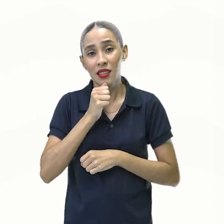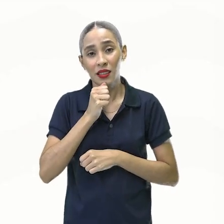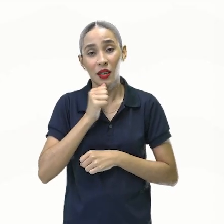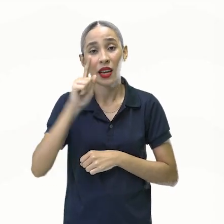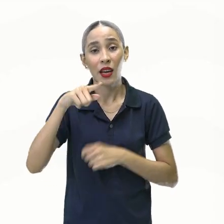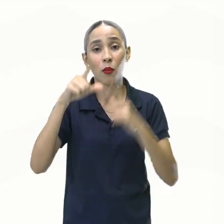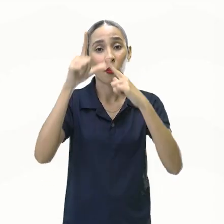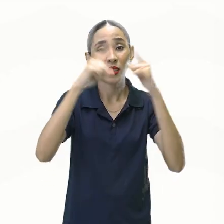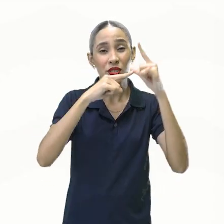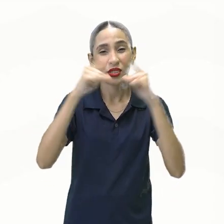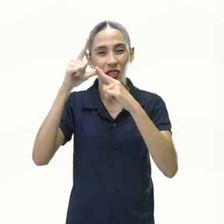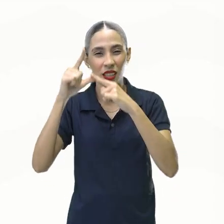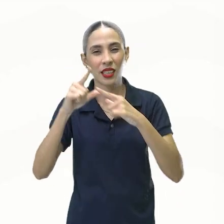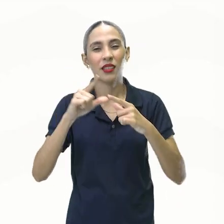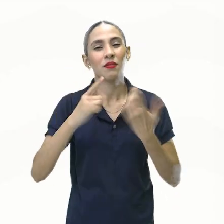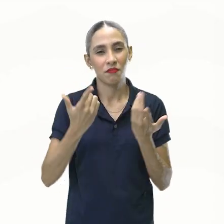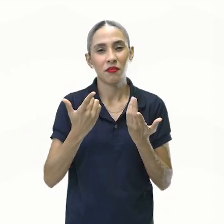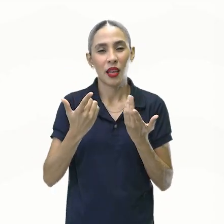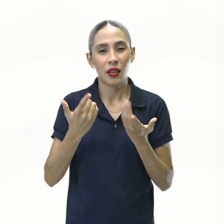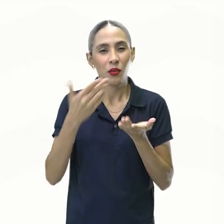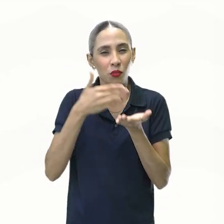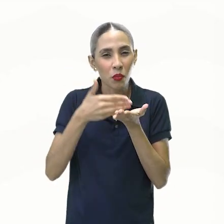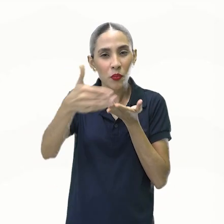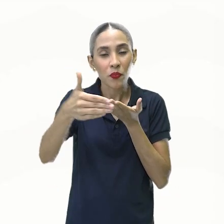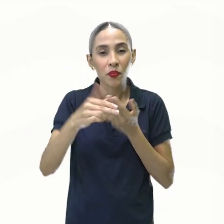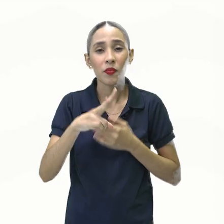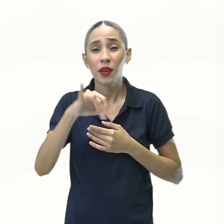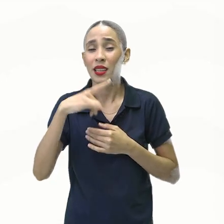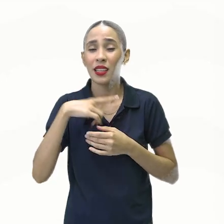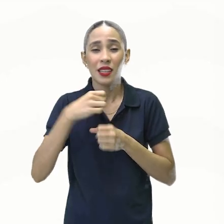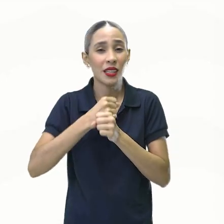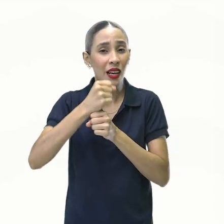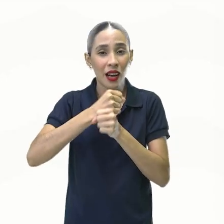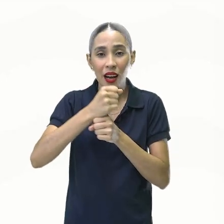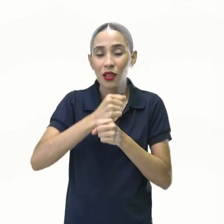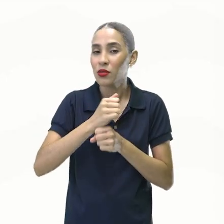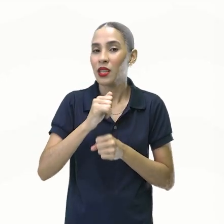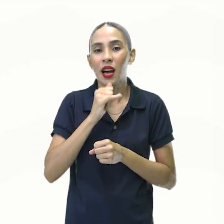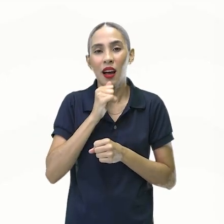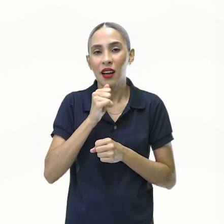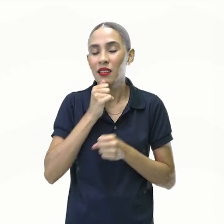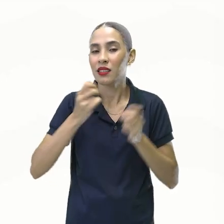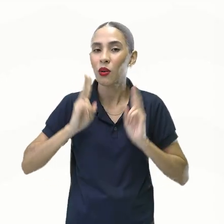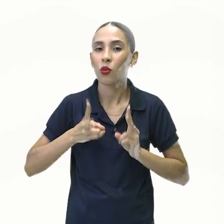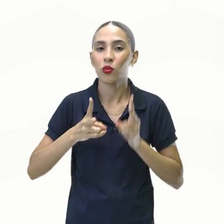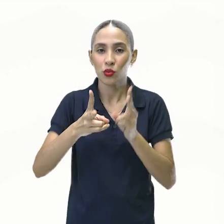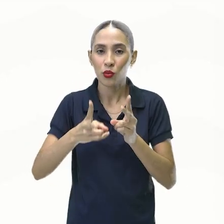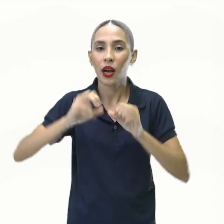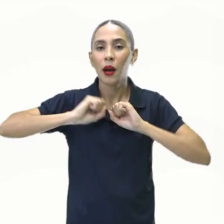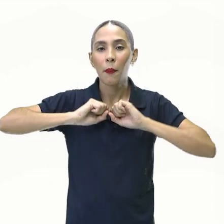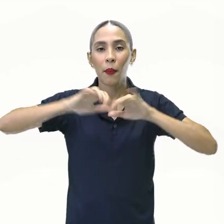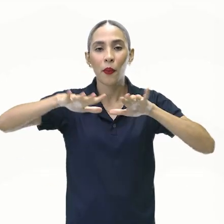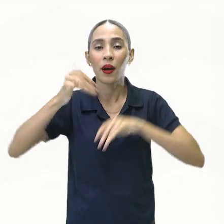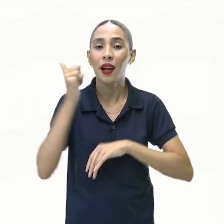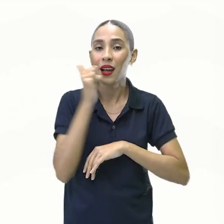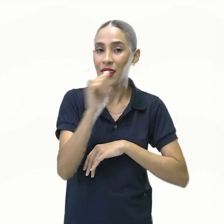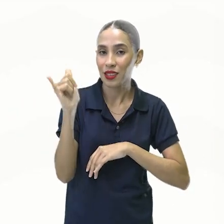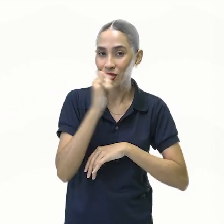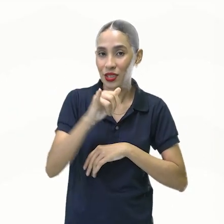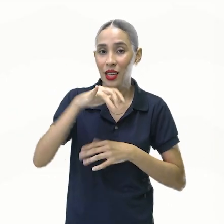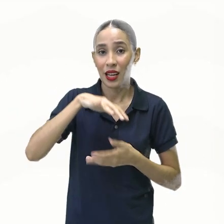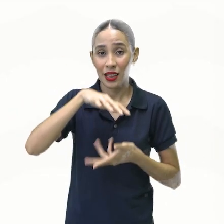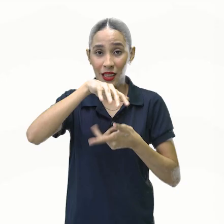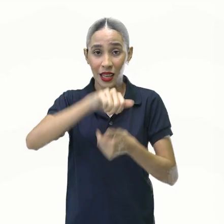estrela jovem, né? E ela vai, por bilhões de anos ainda, emitir energia para a Terra. E